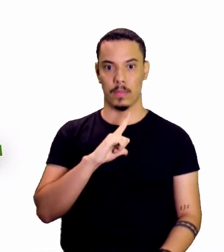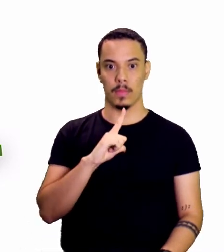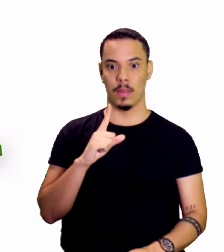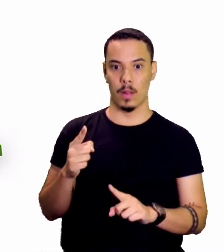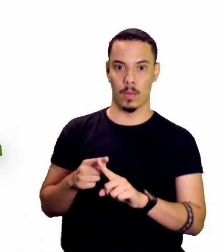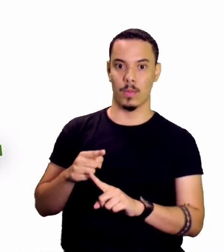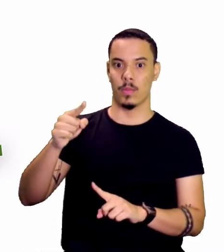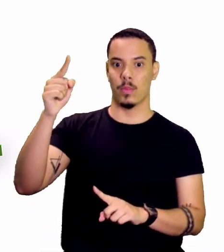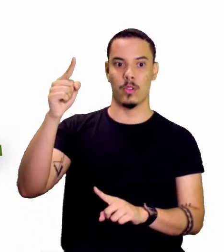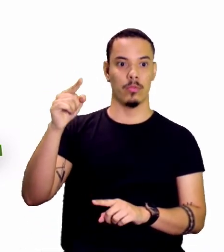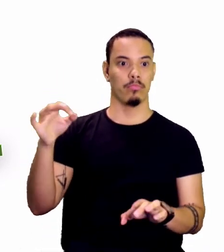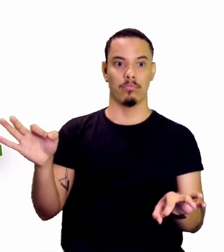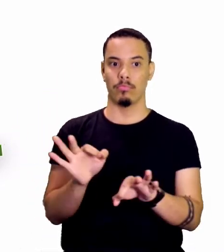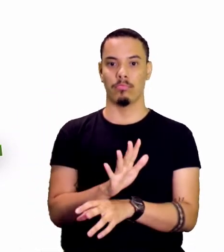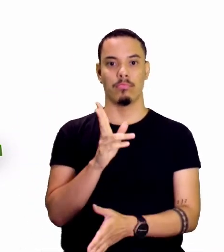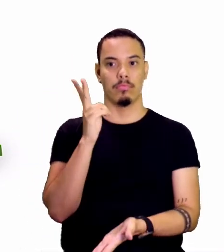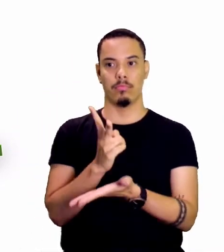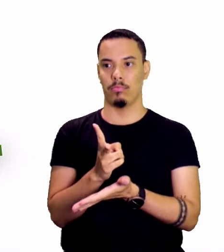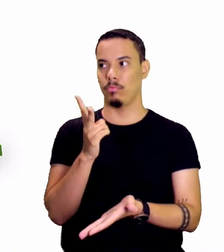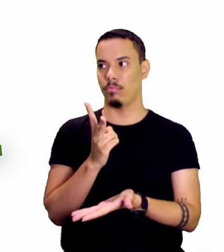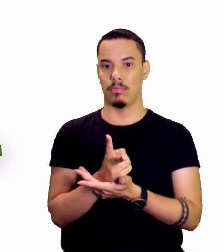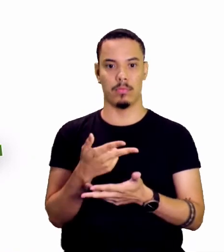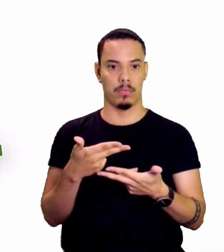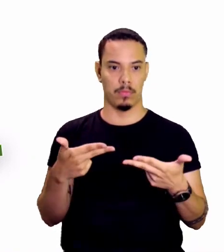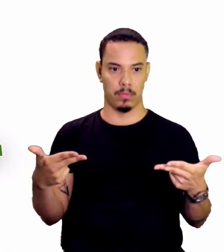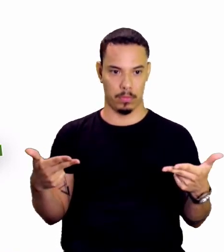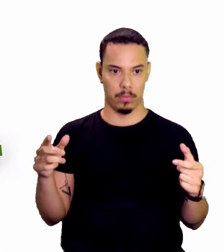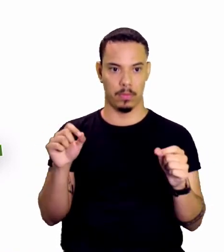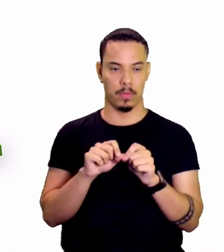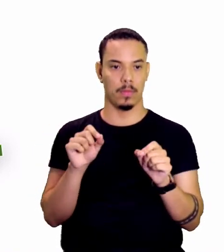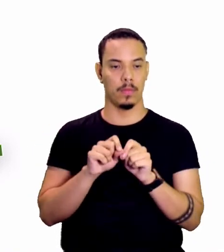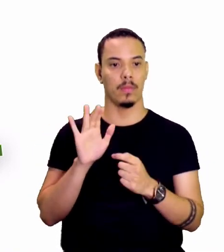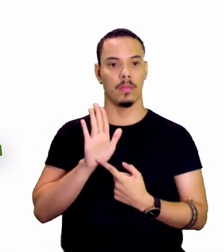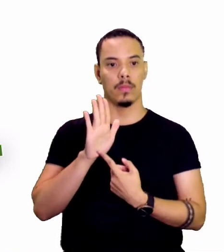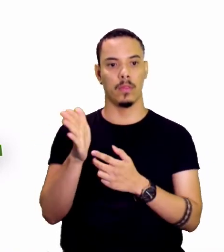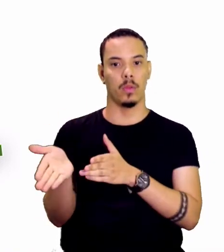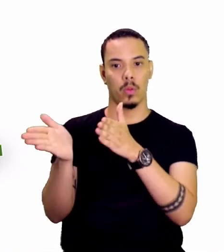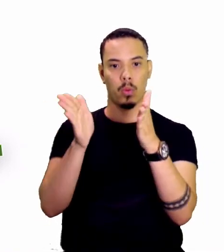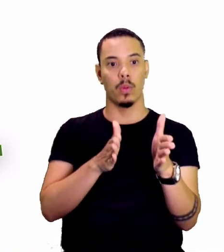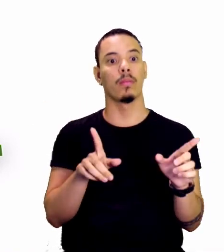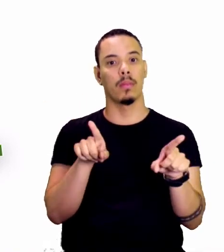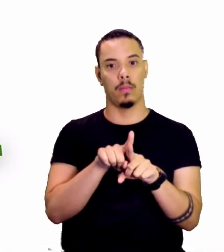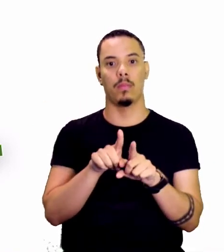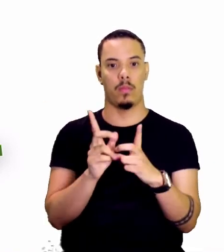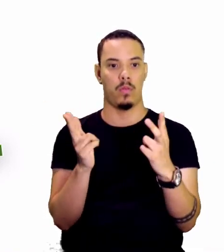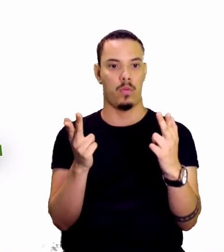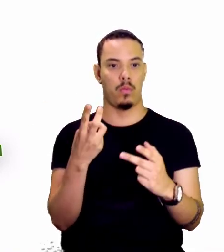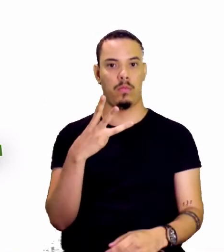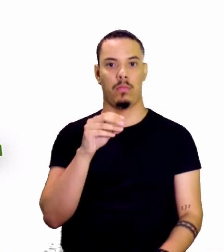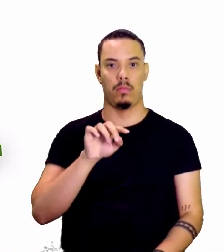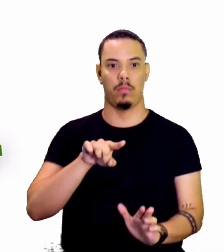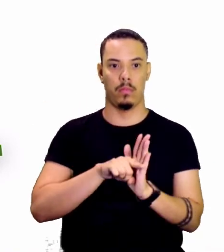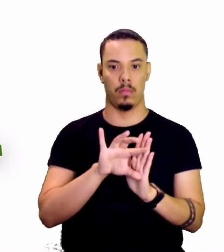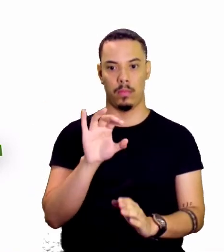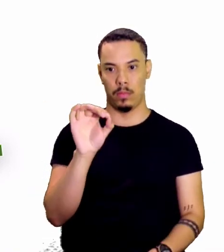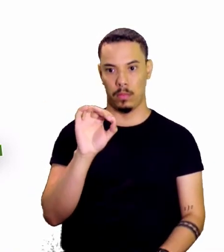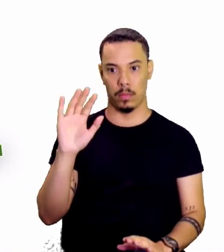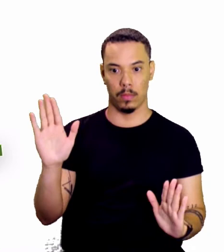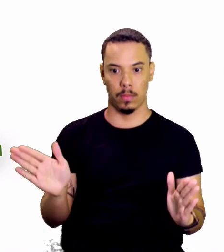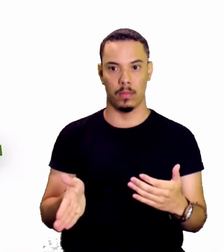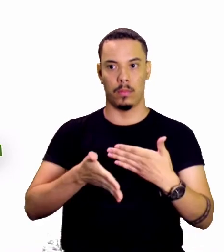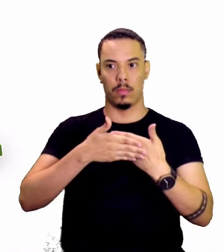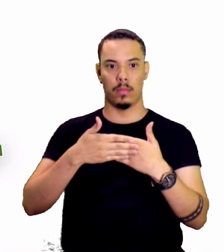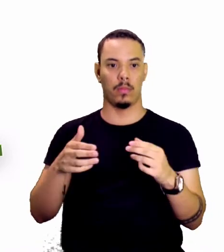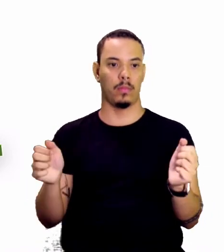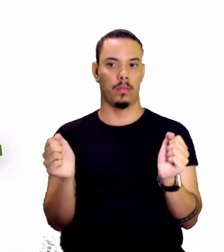né repouso mostrando que o do outro lado é igual né da